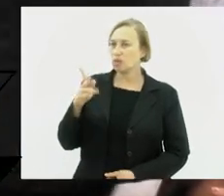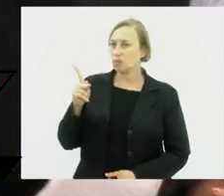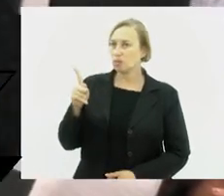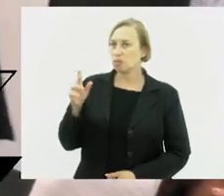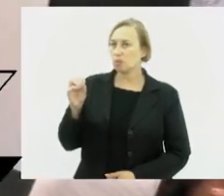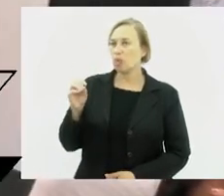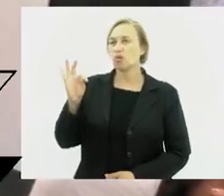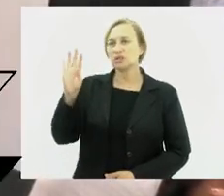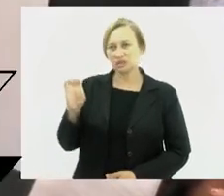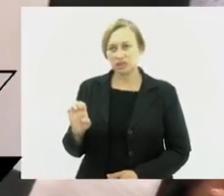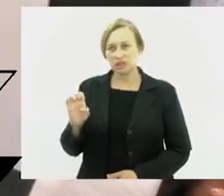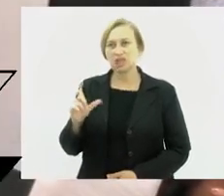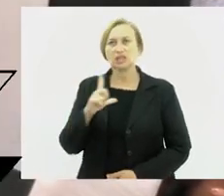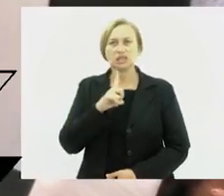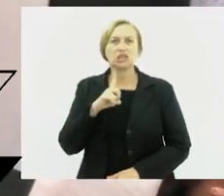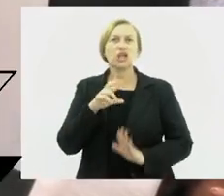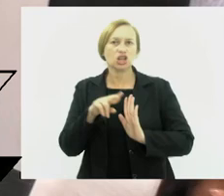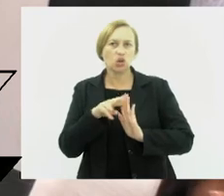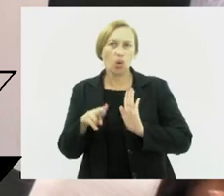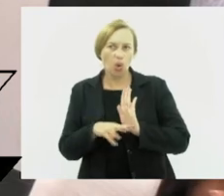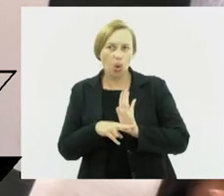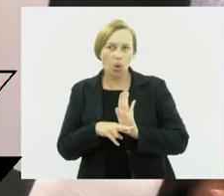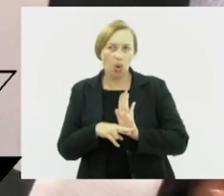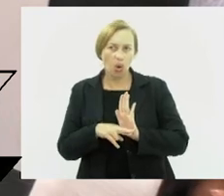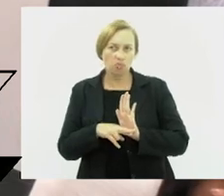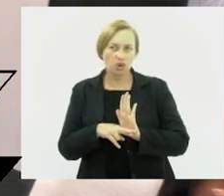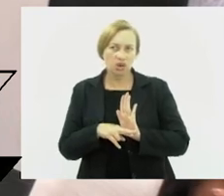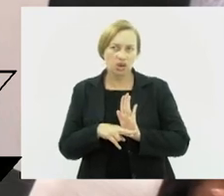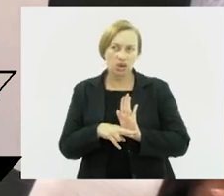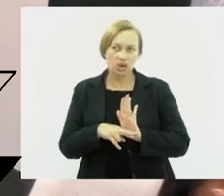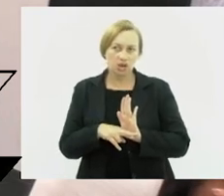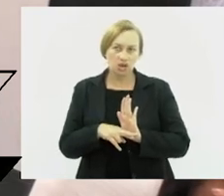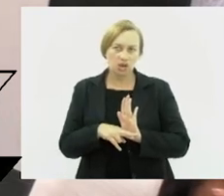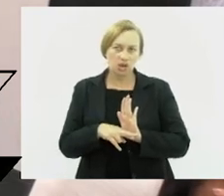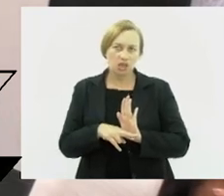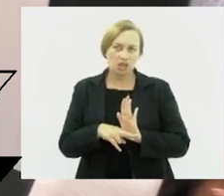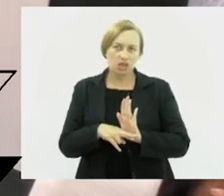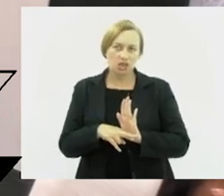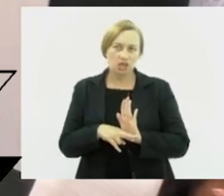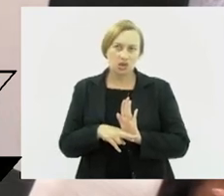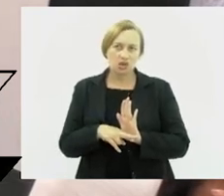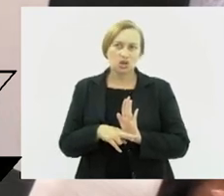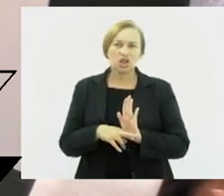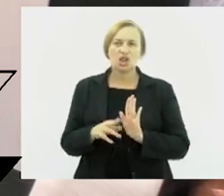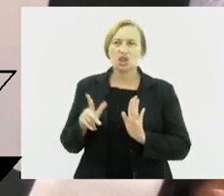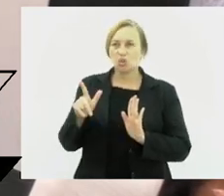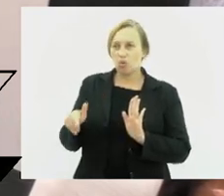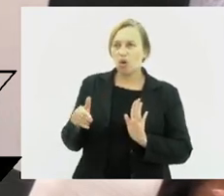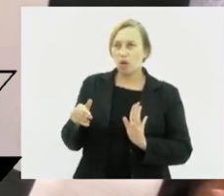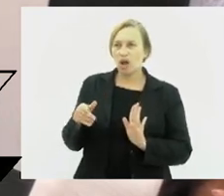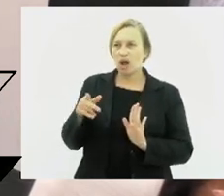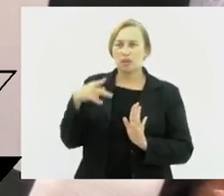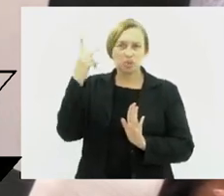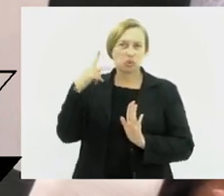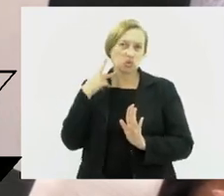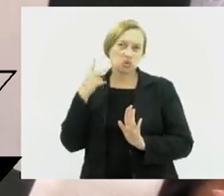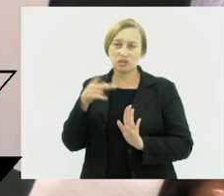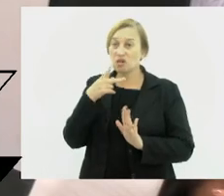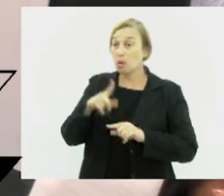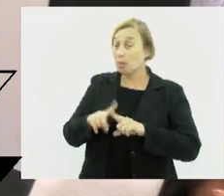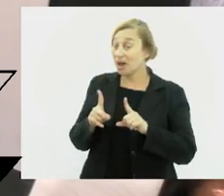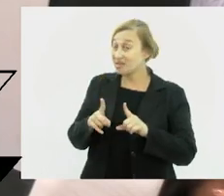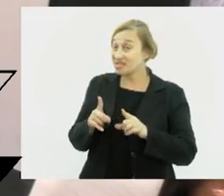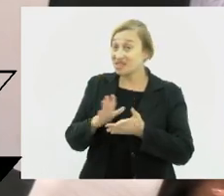da gente ter norma que não seja uma norma positiva, como até a promotora estava falando aí anteriormente. Mas nada